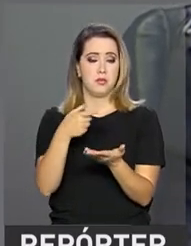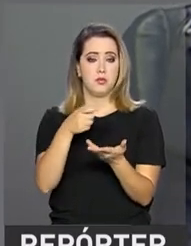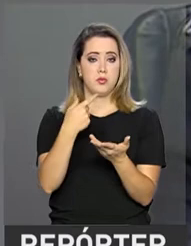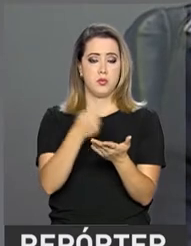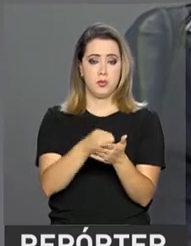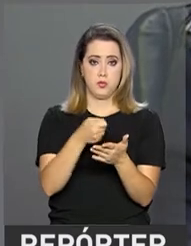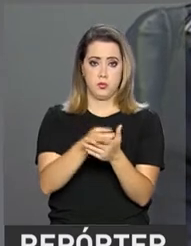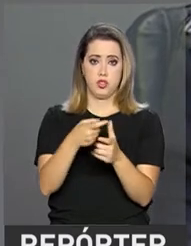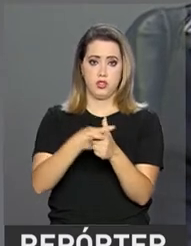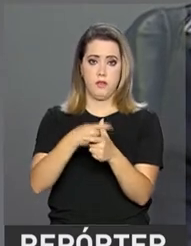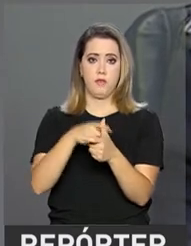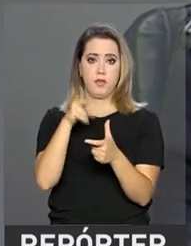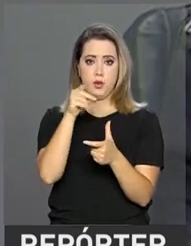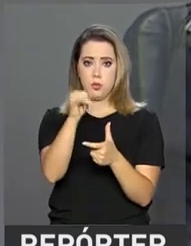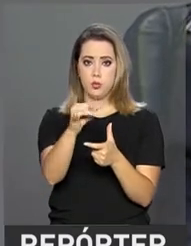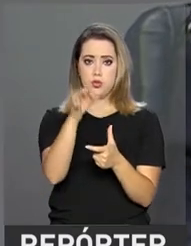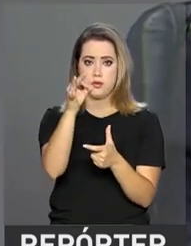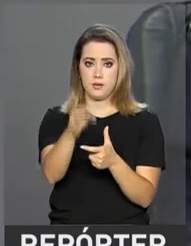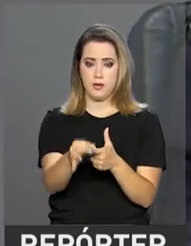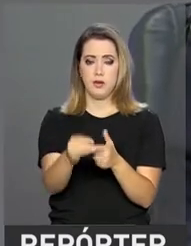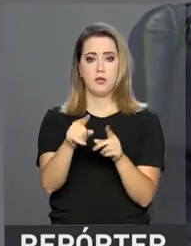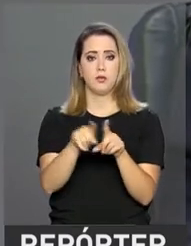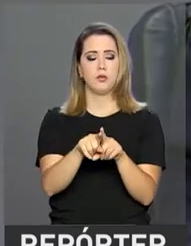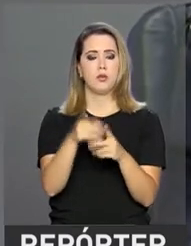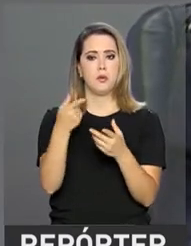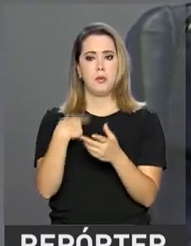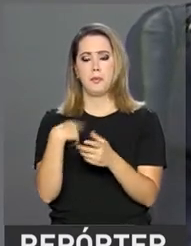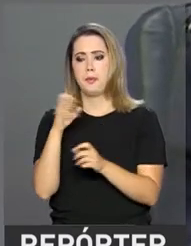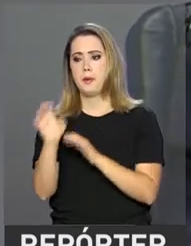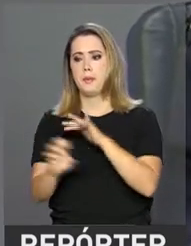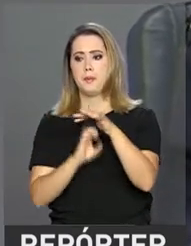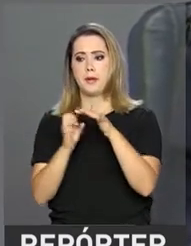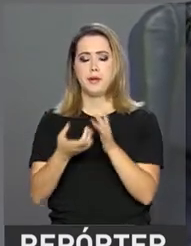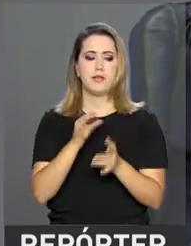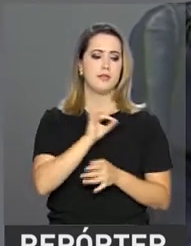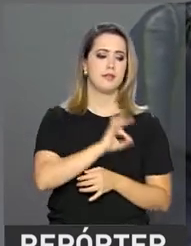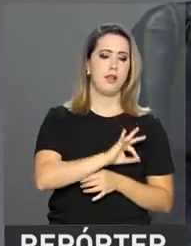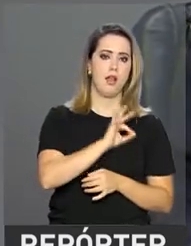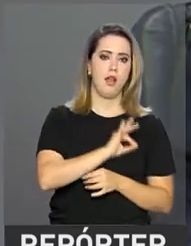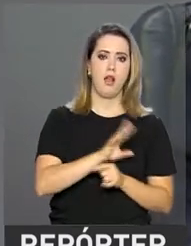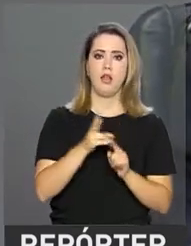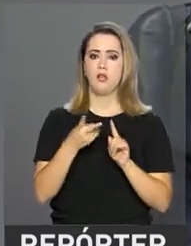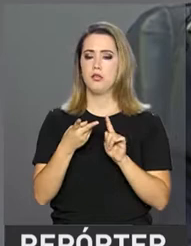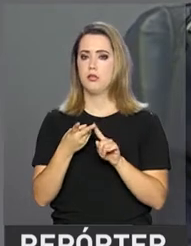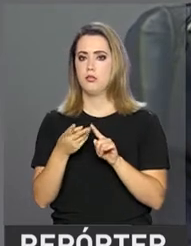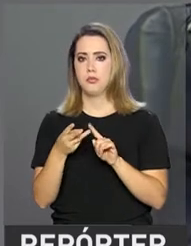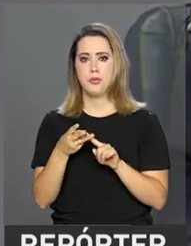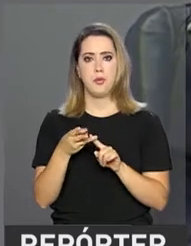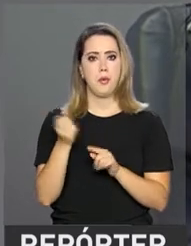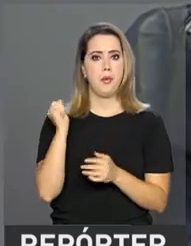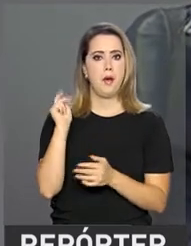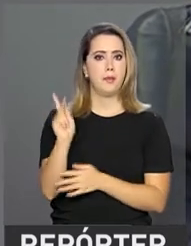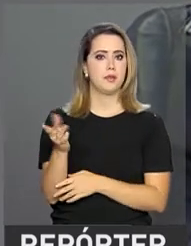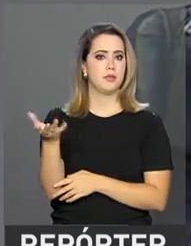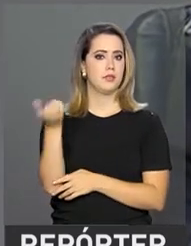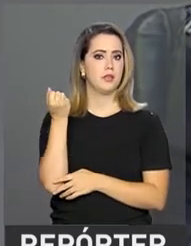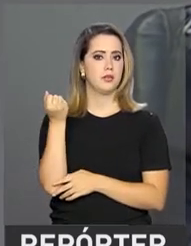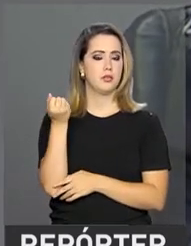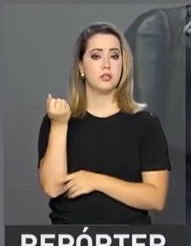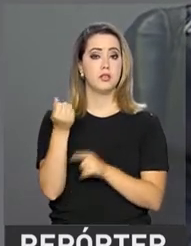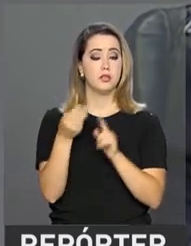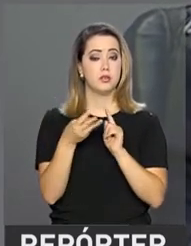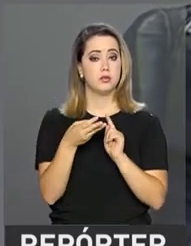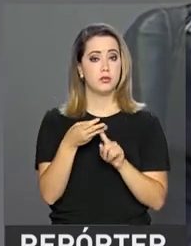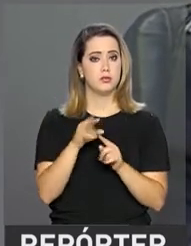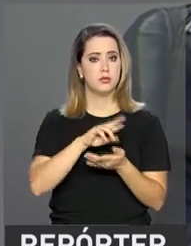volta a pagar seja fornecedores, seja salários, seja pensões e